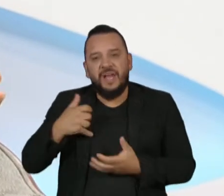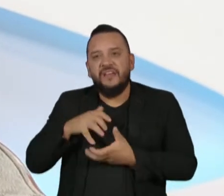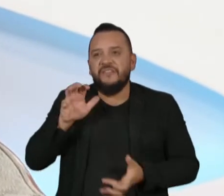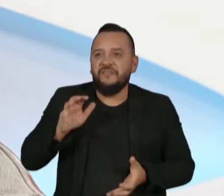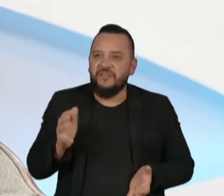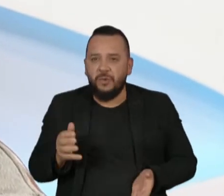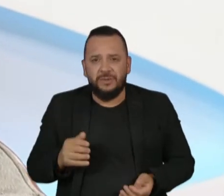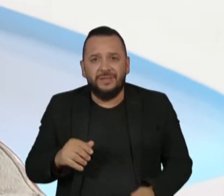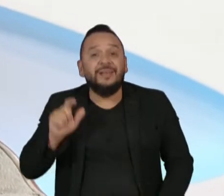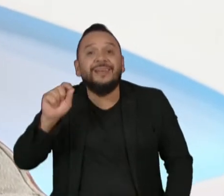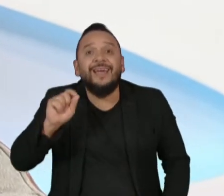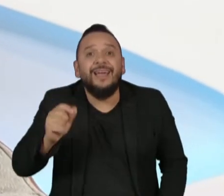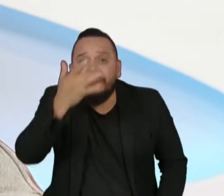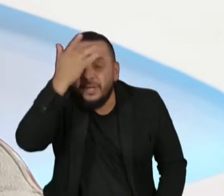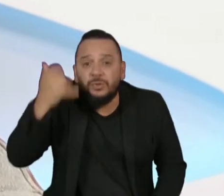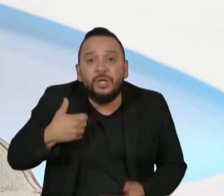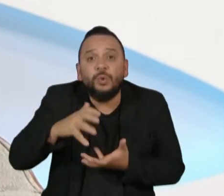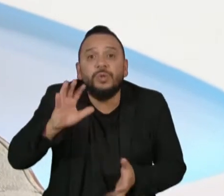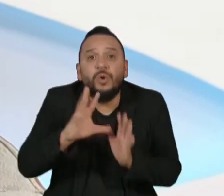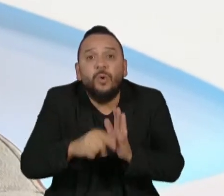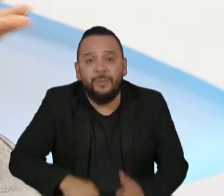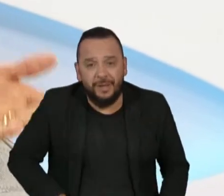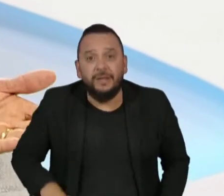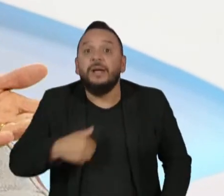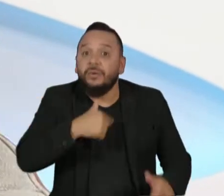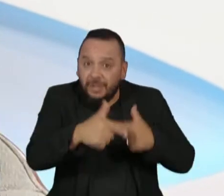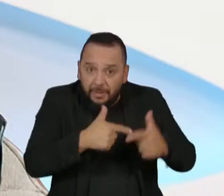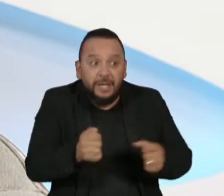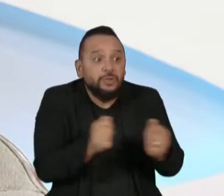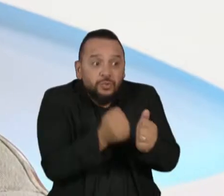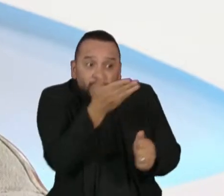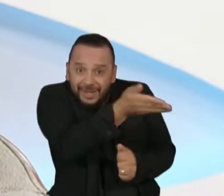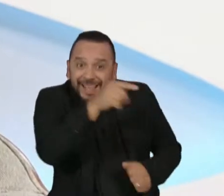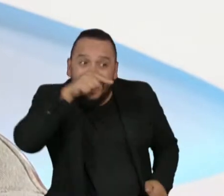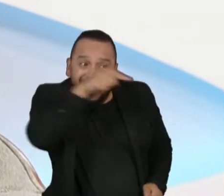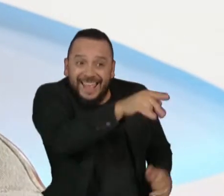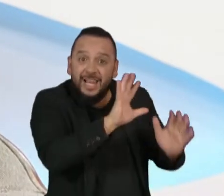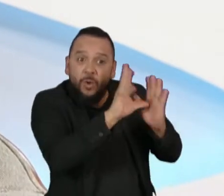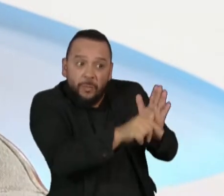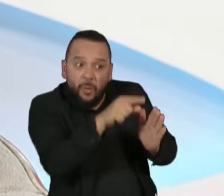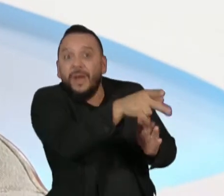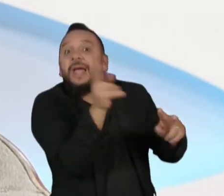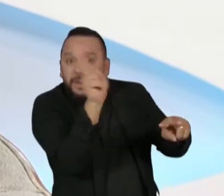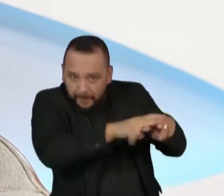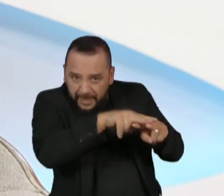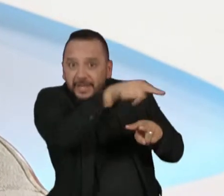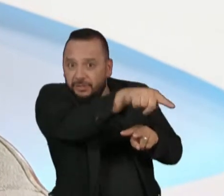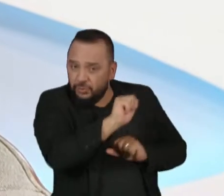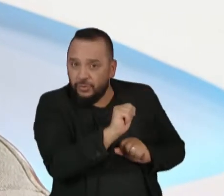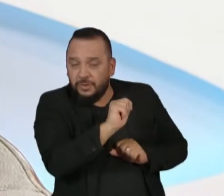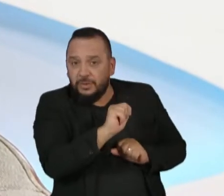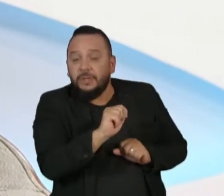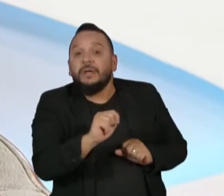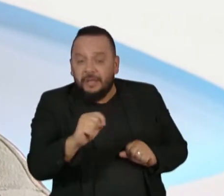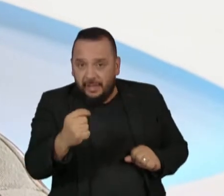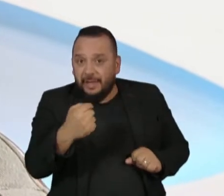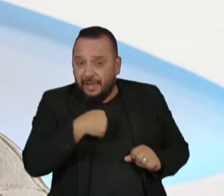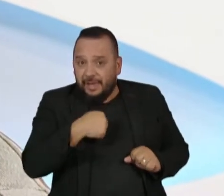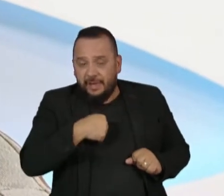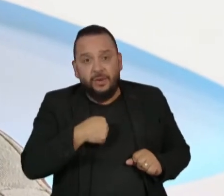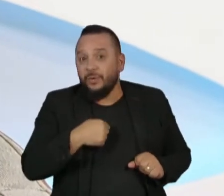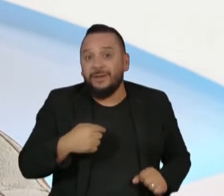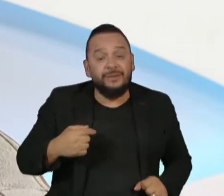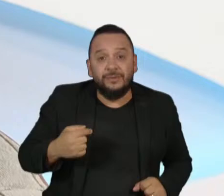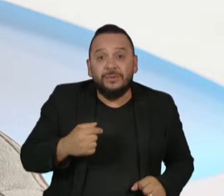Eu nem sei quem são essas pessoas. Eu trabalhei para um cara, que esse cara fez isso, inclusive cumpriu cadeia, foi condenado. Eu fui prescrito porque não